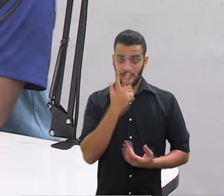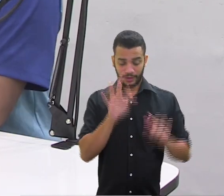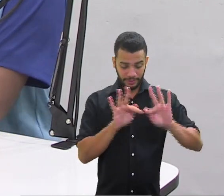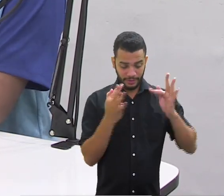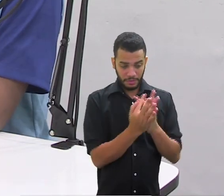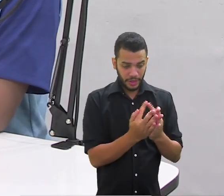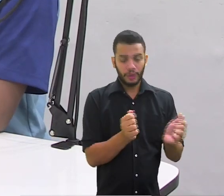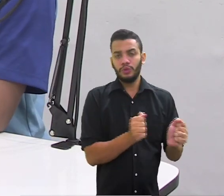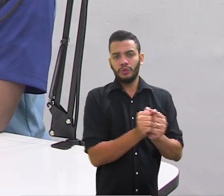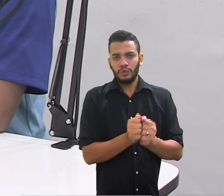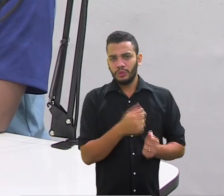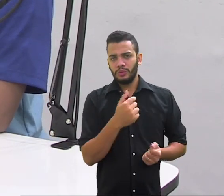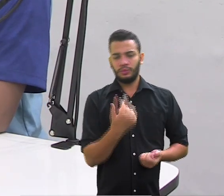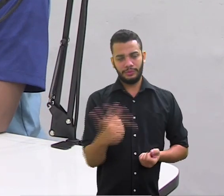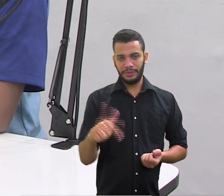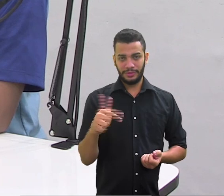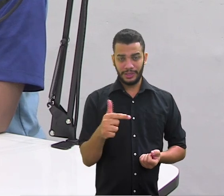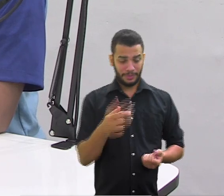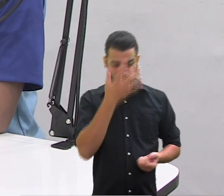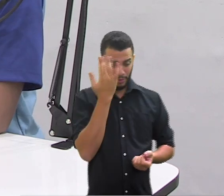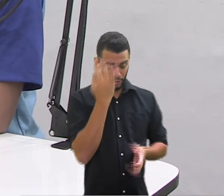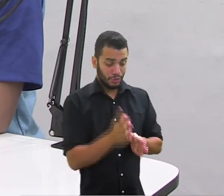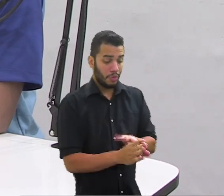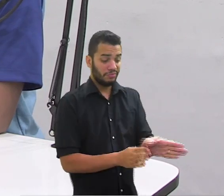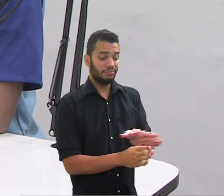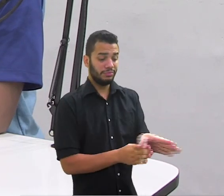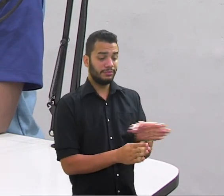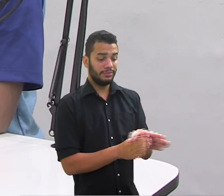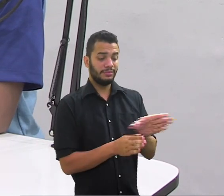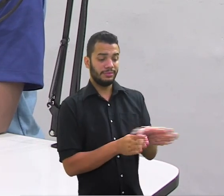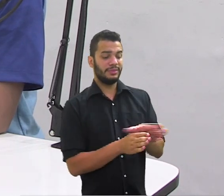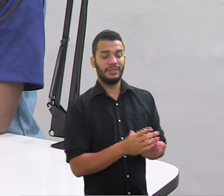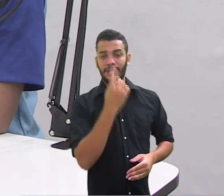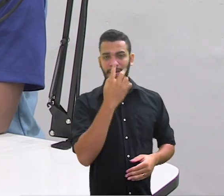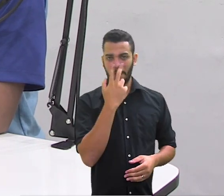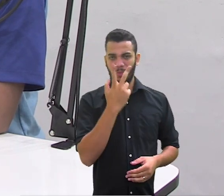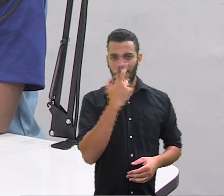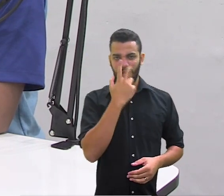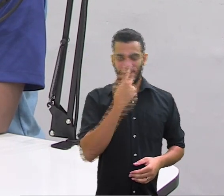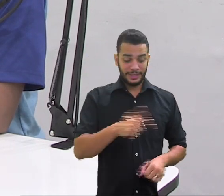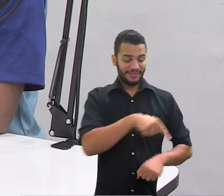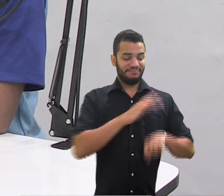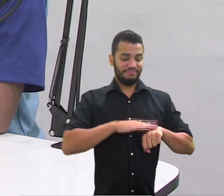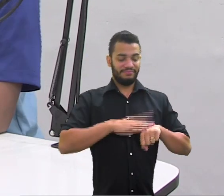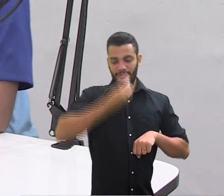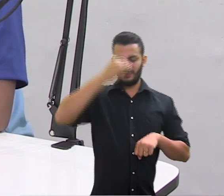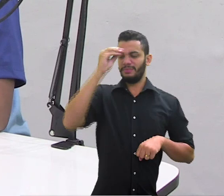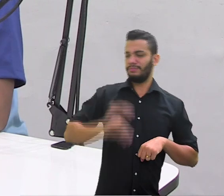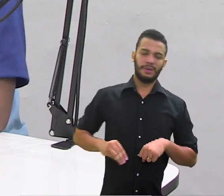Quando a pessoa fala isso, é porque ela está olhando a lei